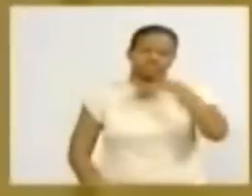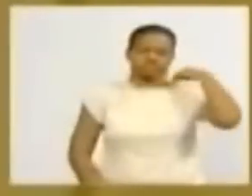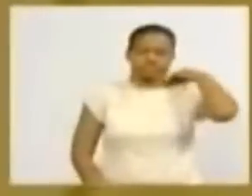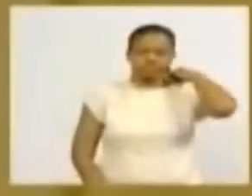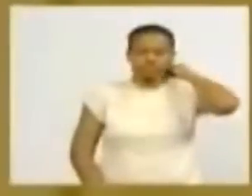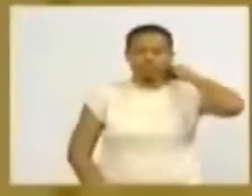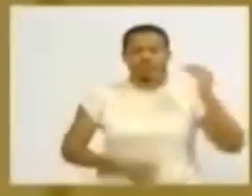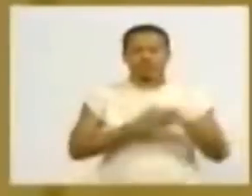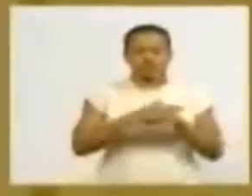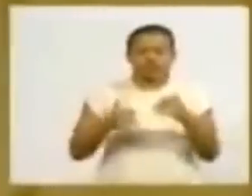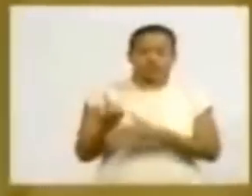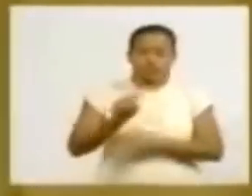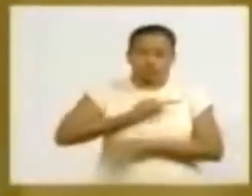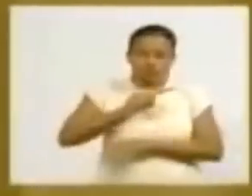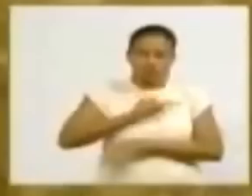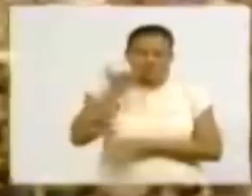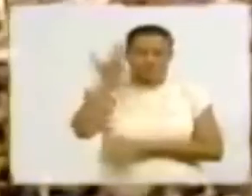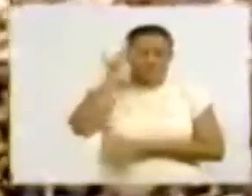nós experimentamos a miséria.